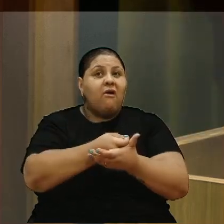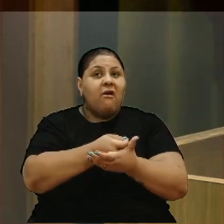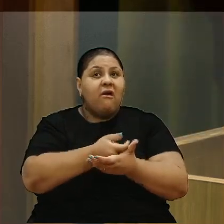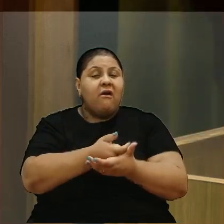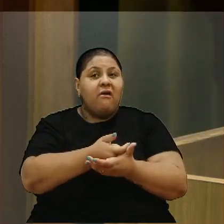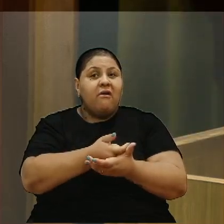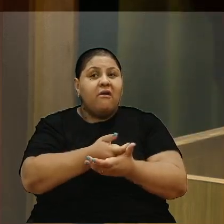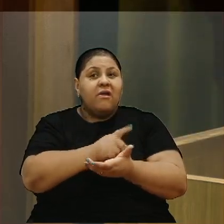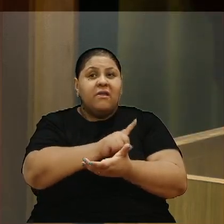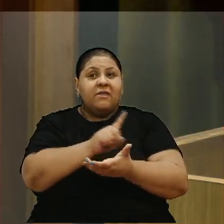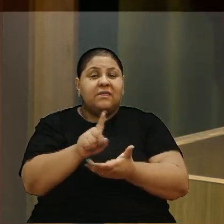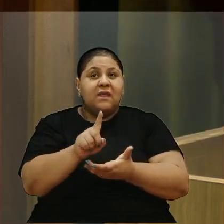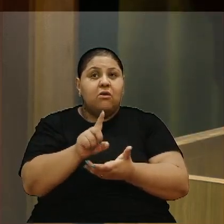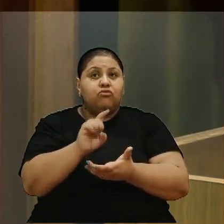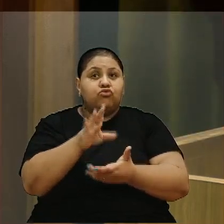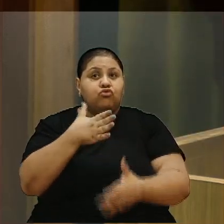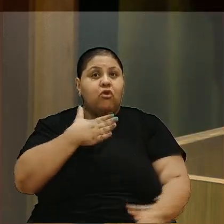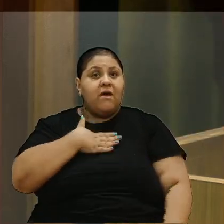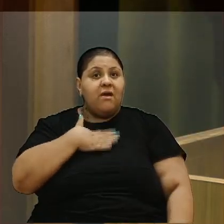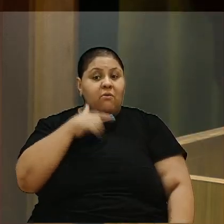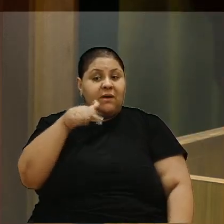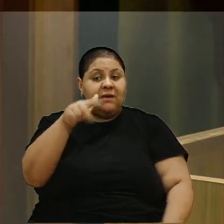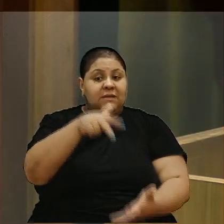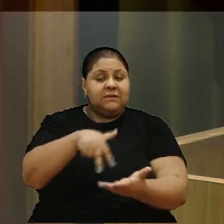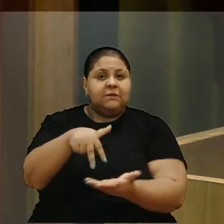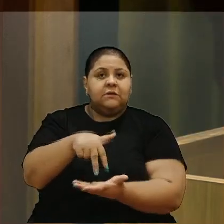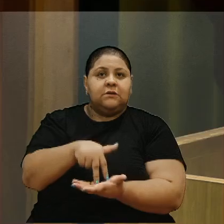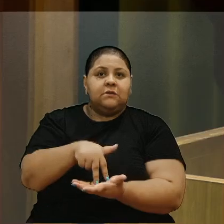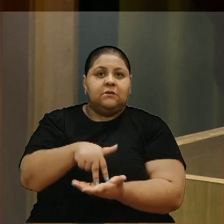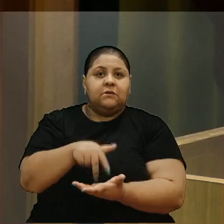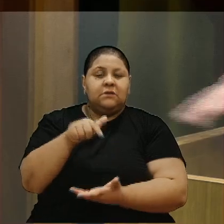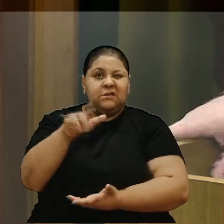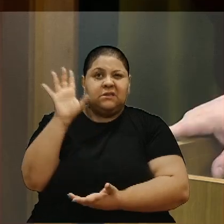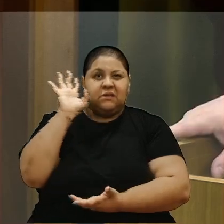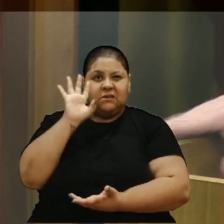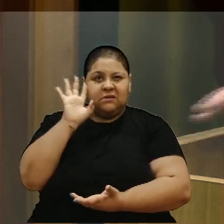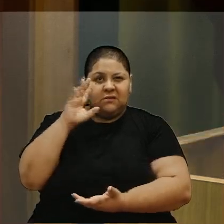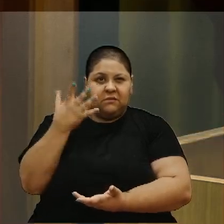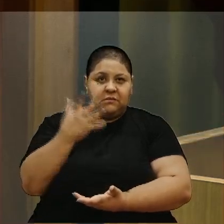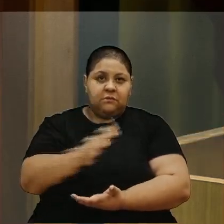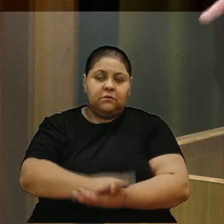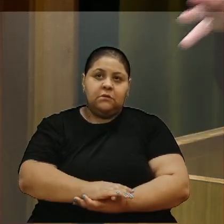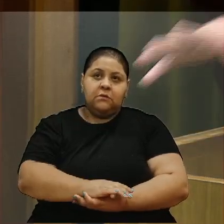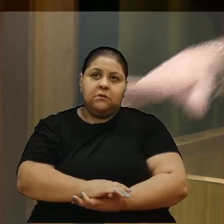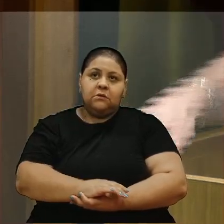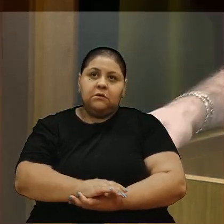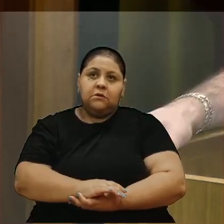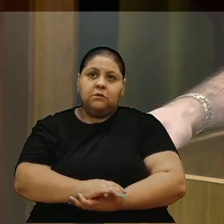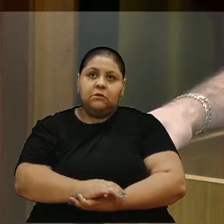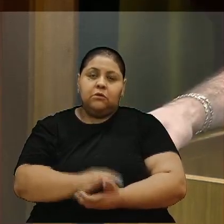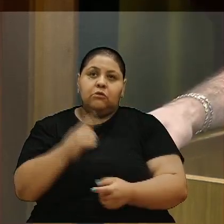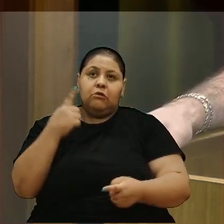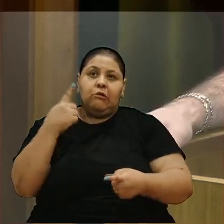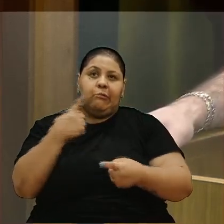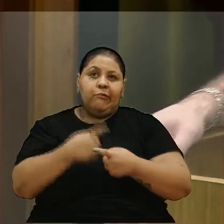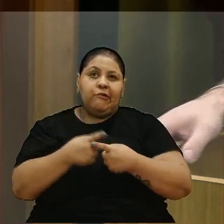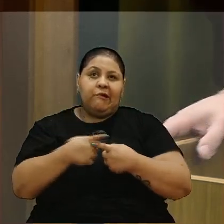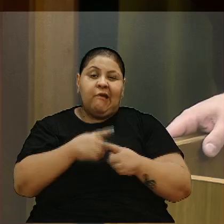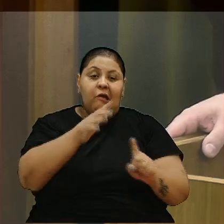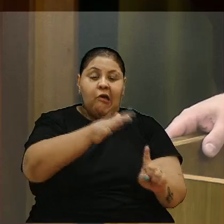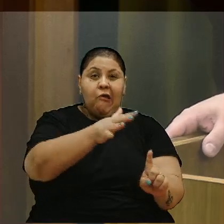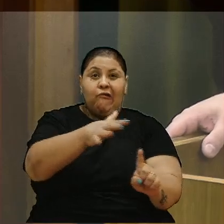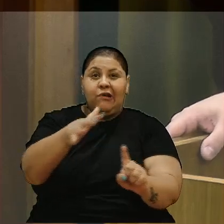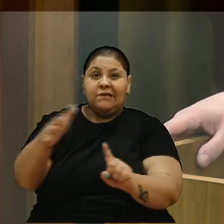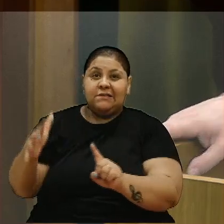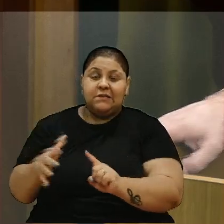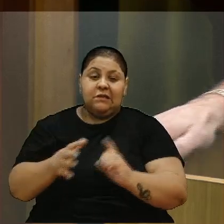não tão somente eu nesta tribuna. E isso é o bacana porque pega diversas ideologias e partidos que também